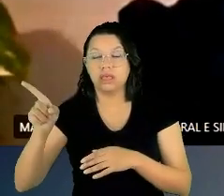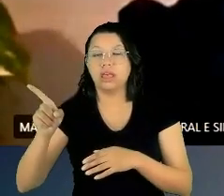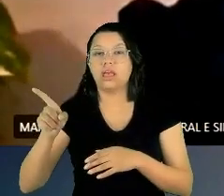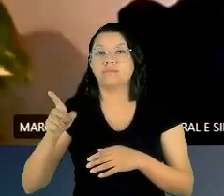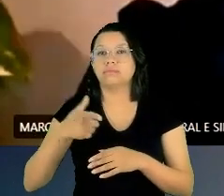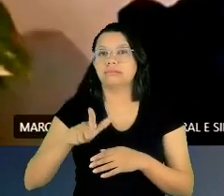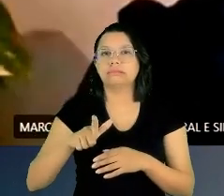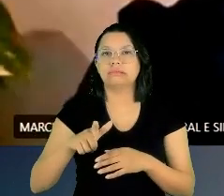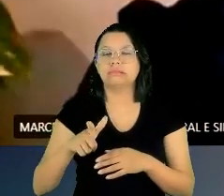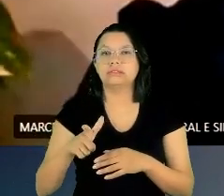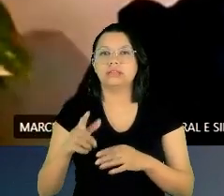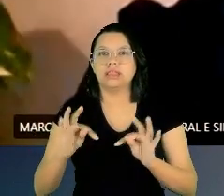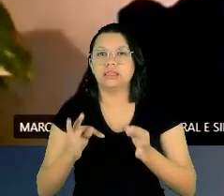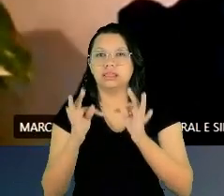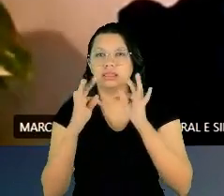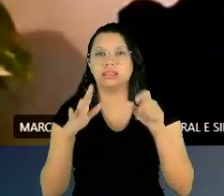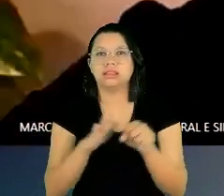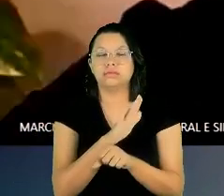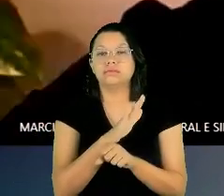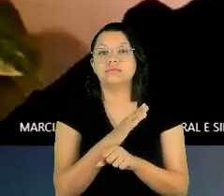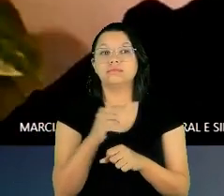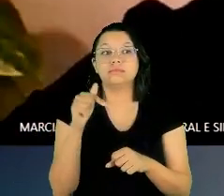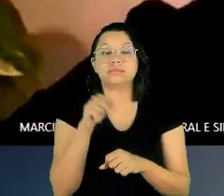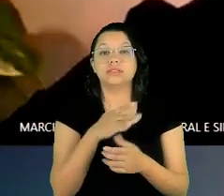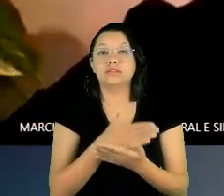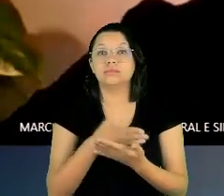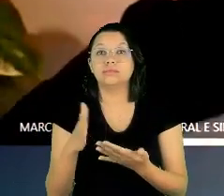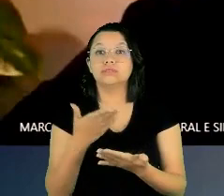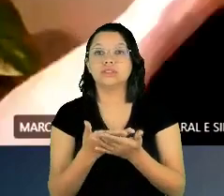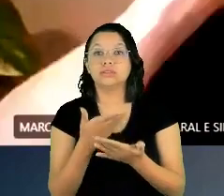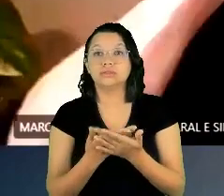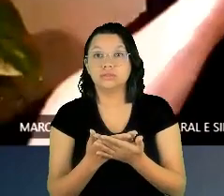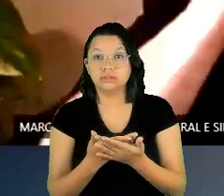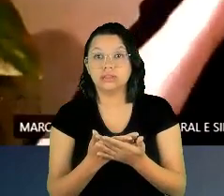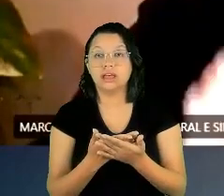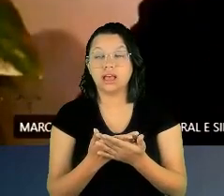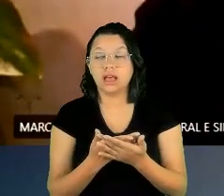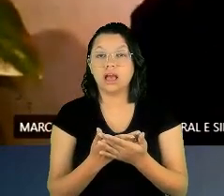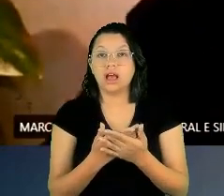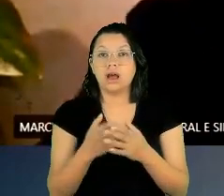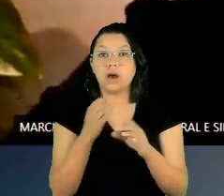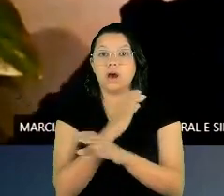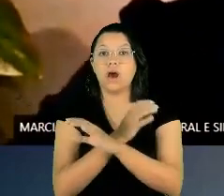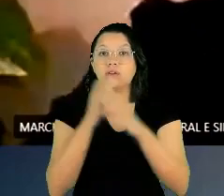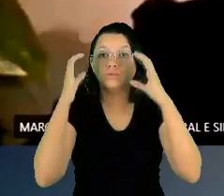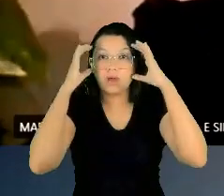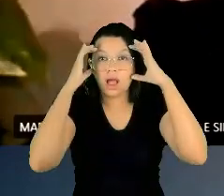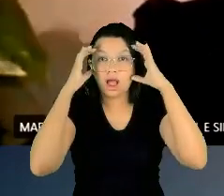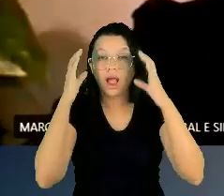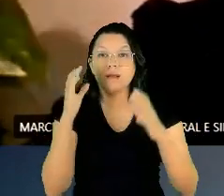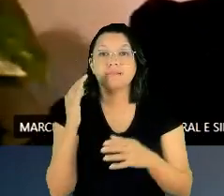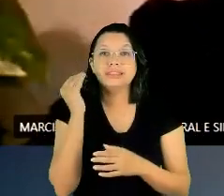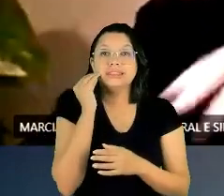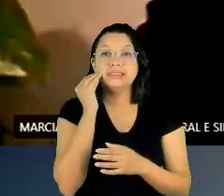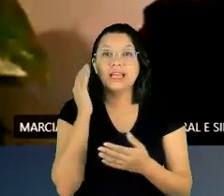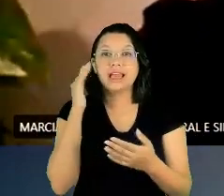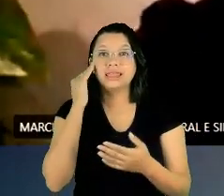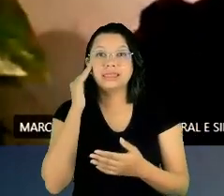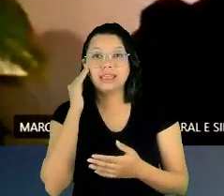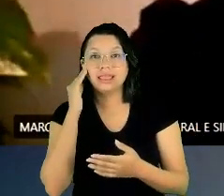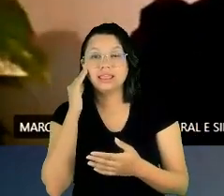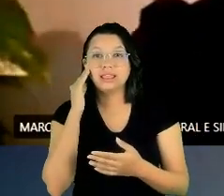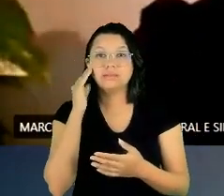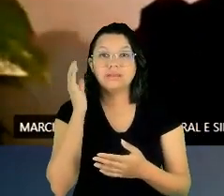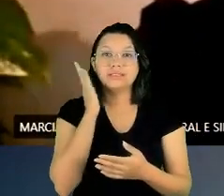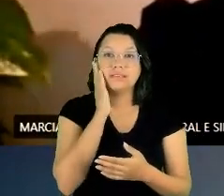para isso, que é o Phineas Gage, né? Então, eu estava com o Antônio Damasio, ele começou a estudar o crânio do Phineas Gage para tentar entender que